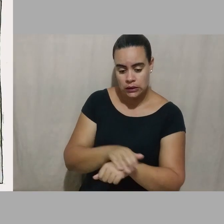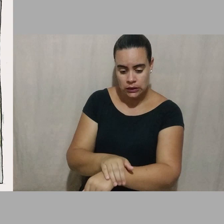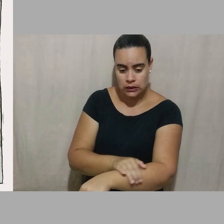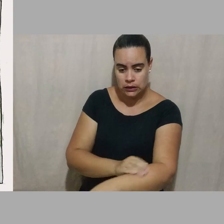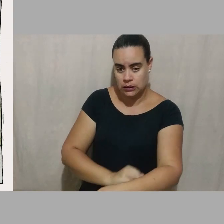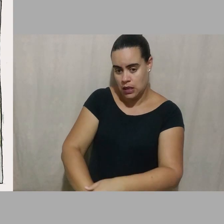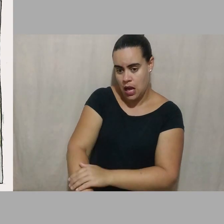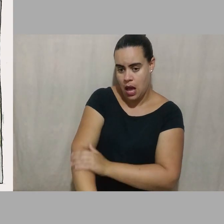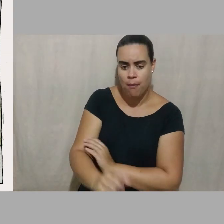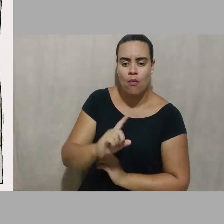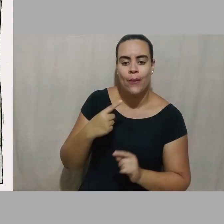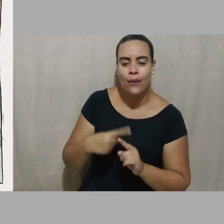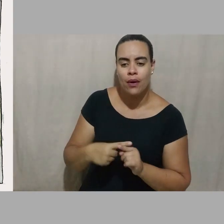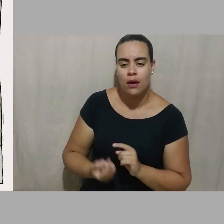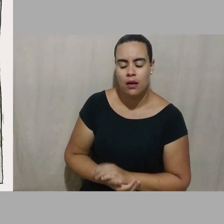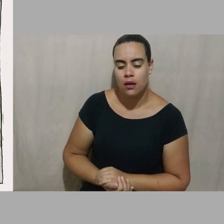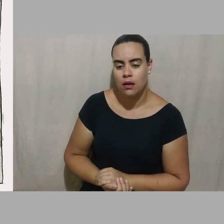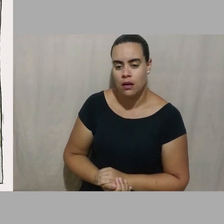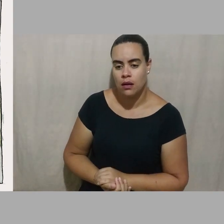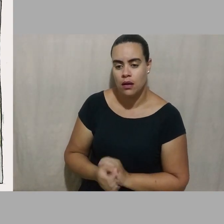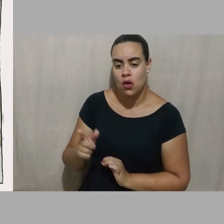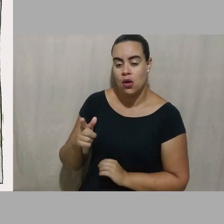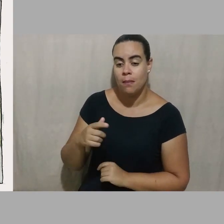Porque prefere detergente.